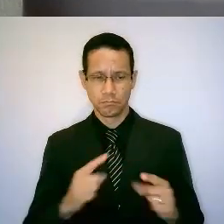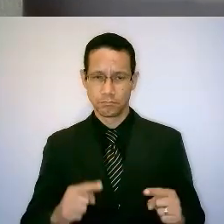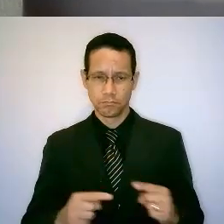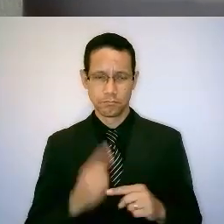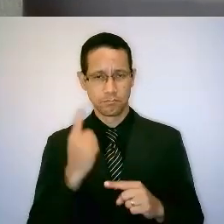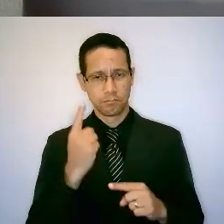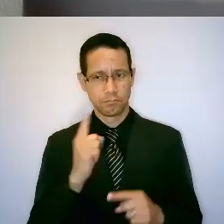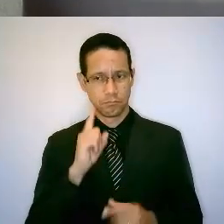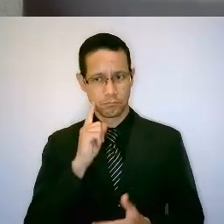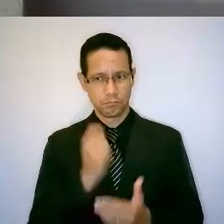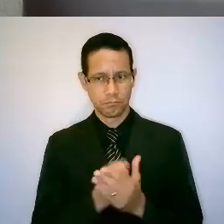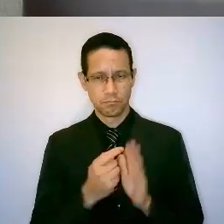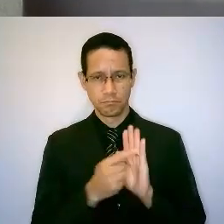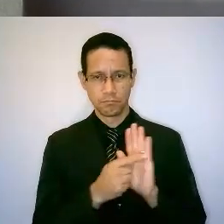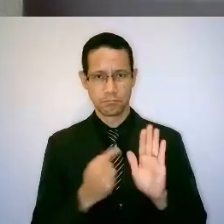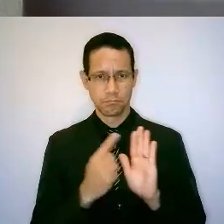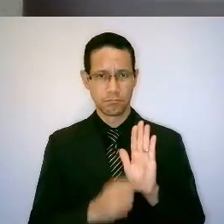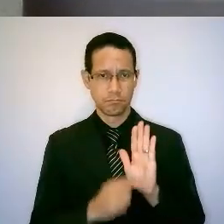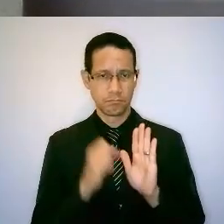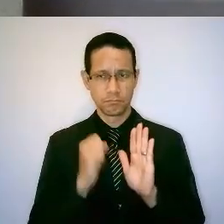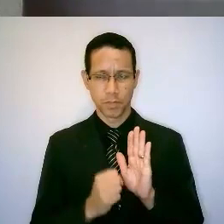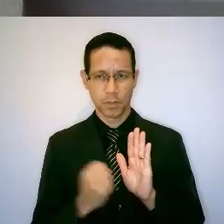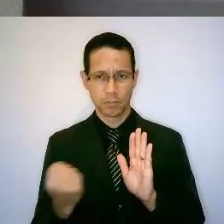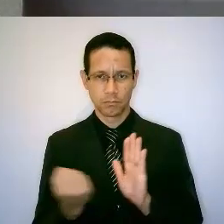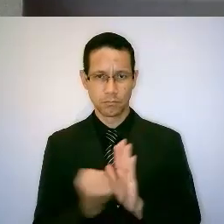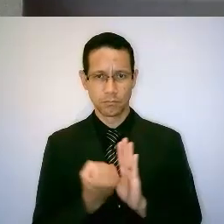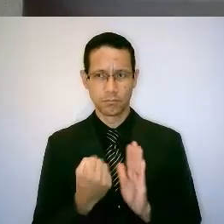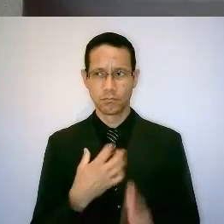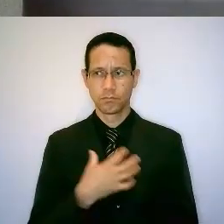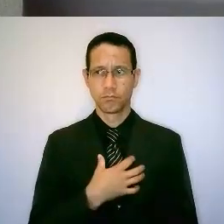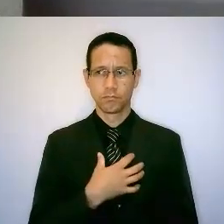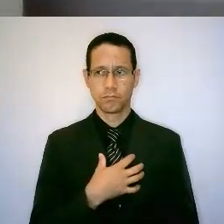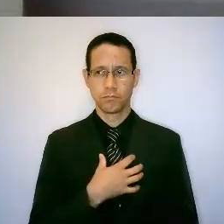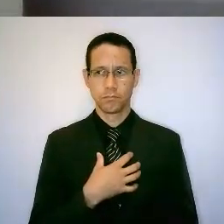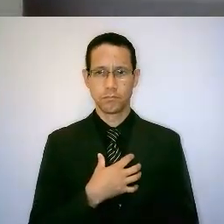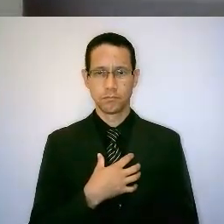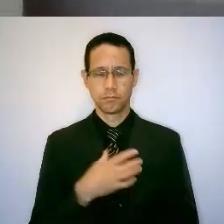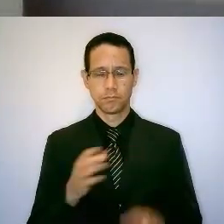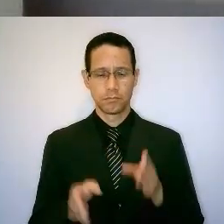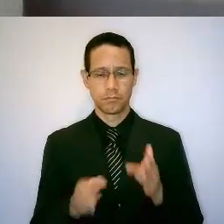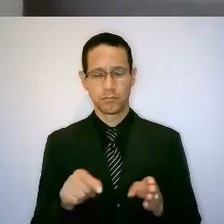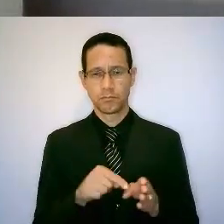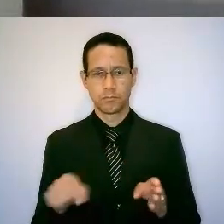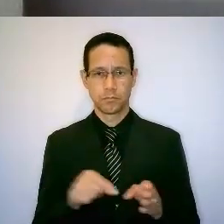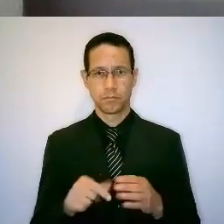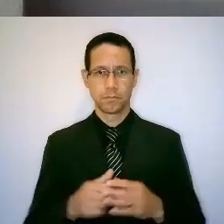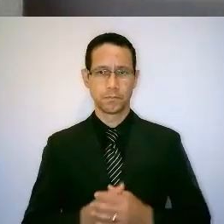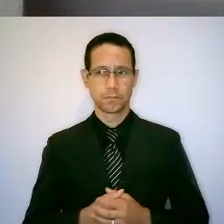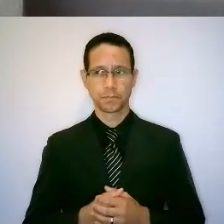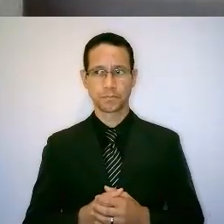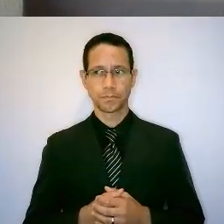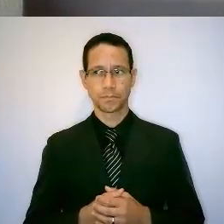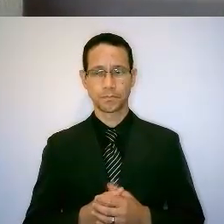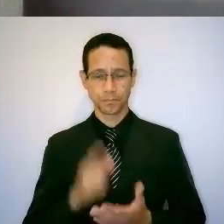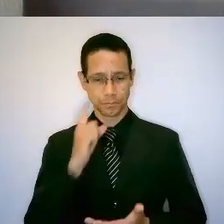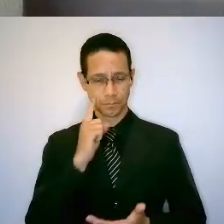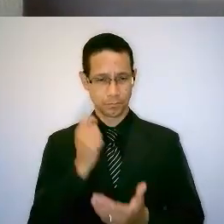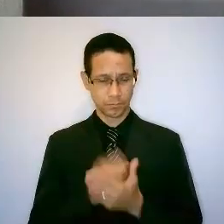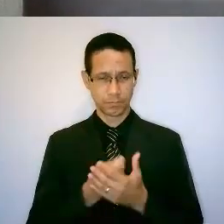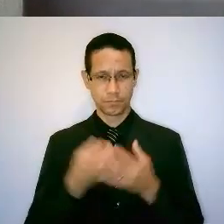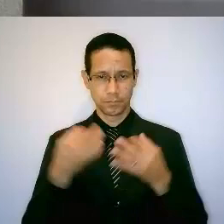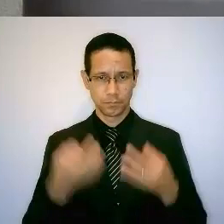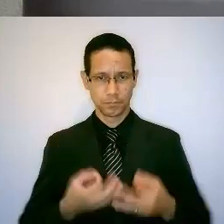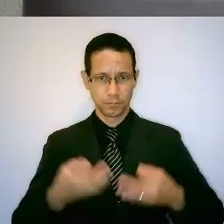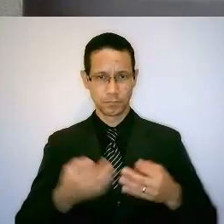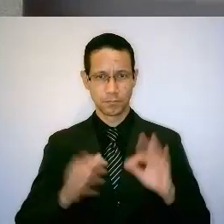decisão que é marcada pelo signo da provisória idade caráter definitivo de decisão só se dá dores